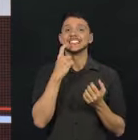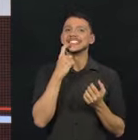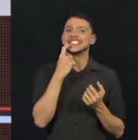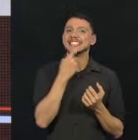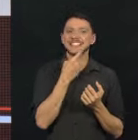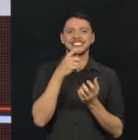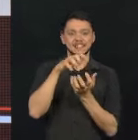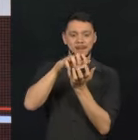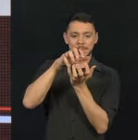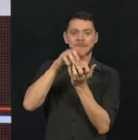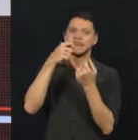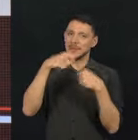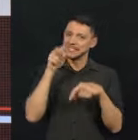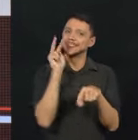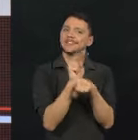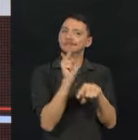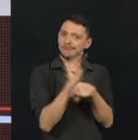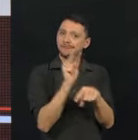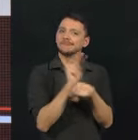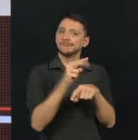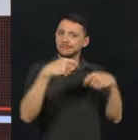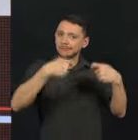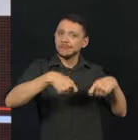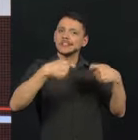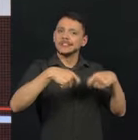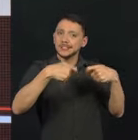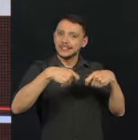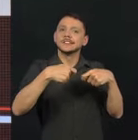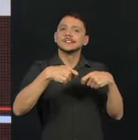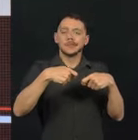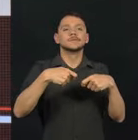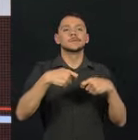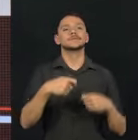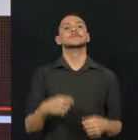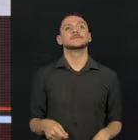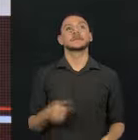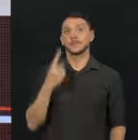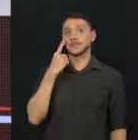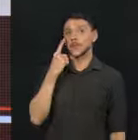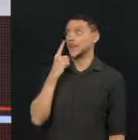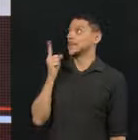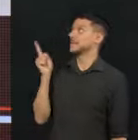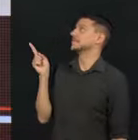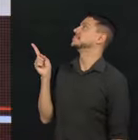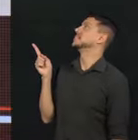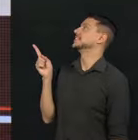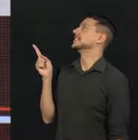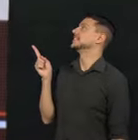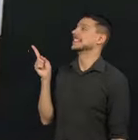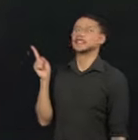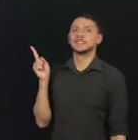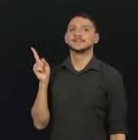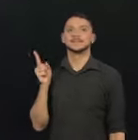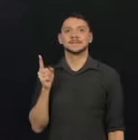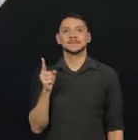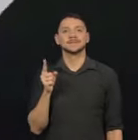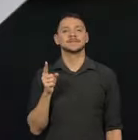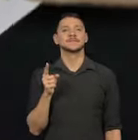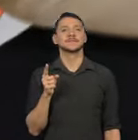Eles têm que ser cuidados. Daqui. Vamos. Não, daqui para lá. Então